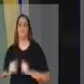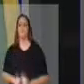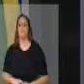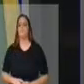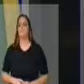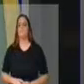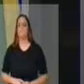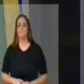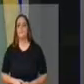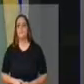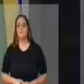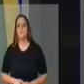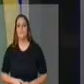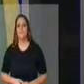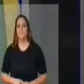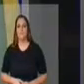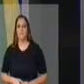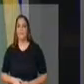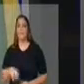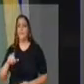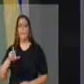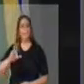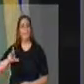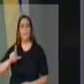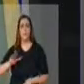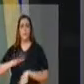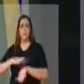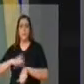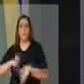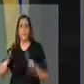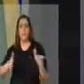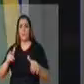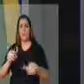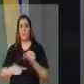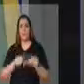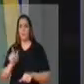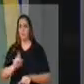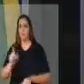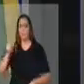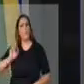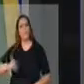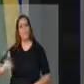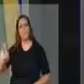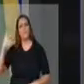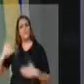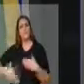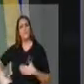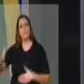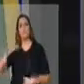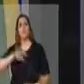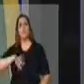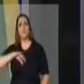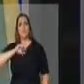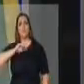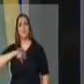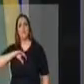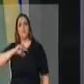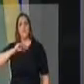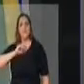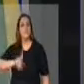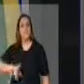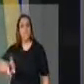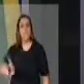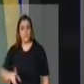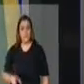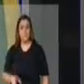Esse orifício, esse estômago, é definitivo. O paciente é para a vida toda esse estômago, ele vai respirar por ali. Respirando por